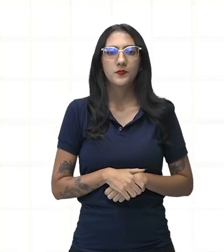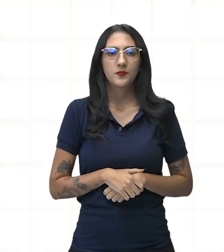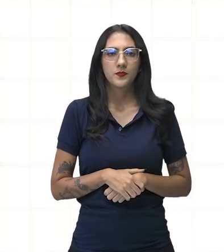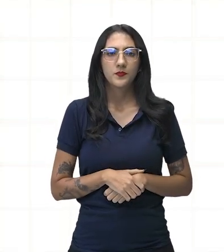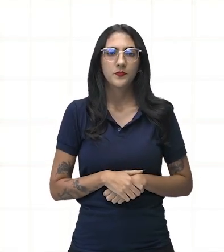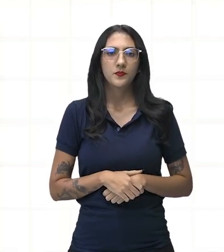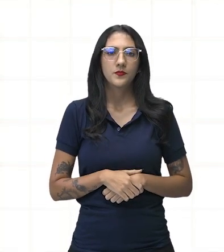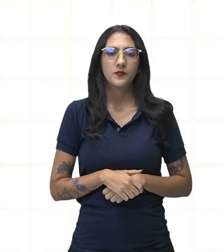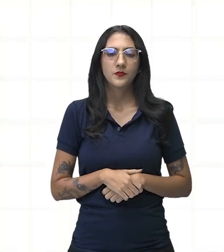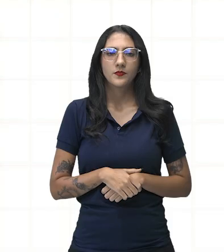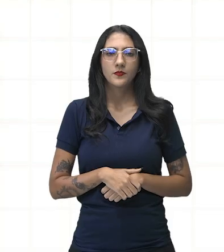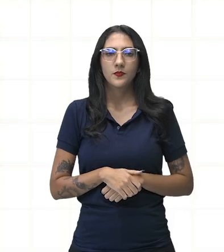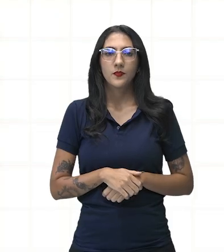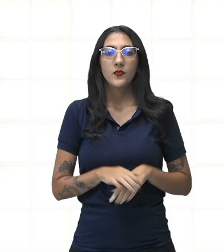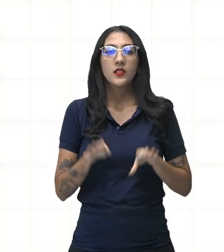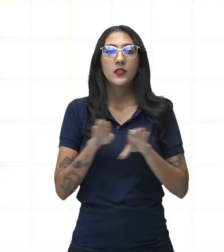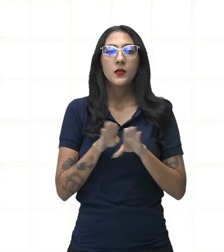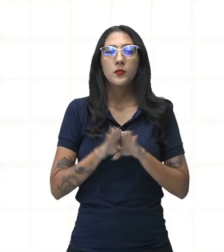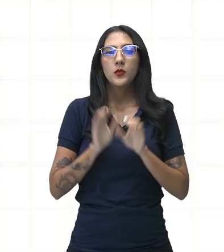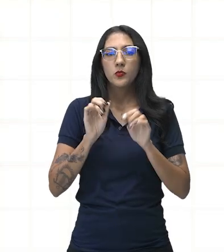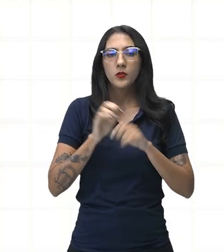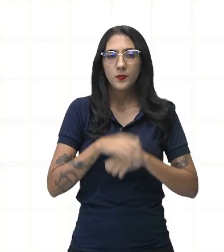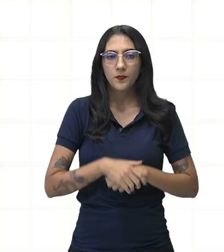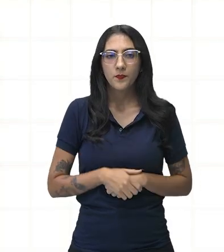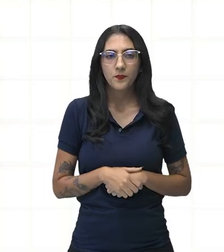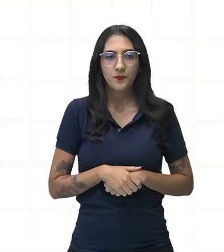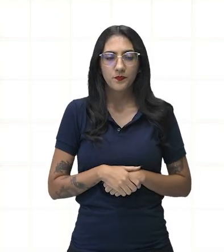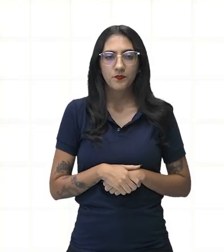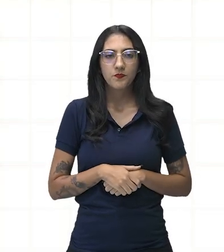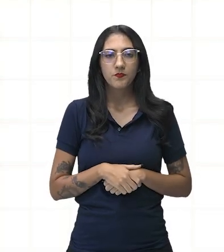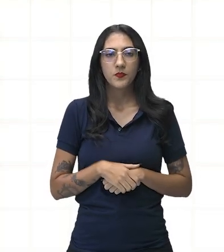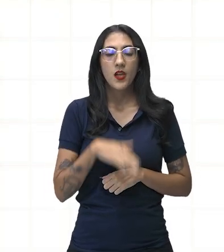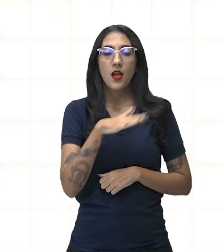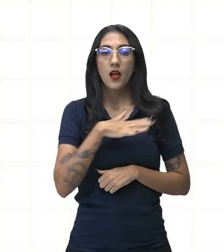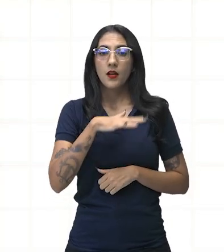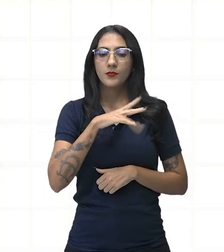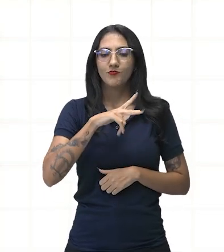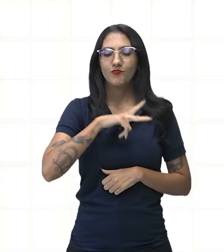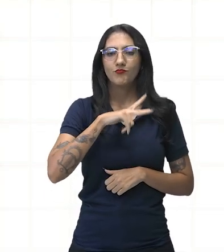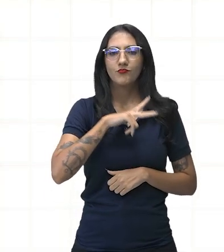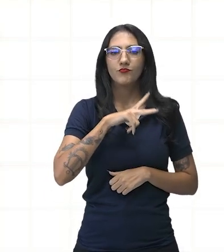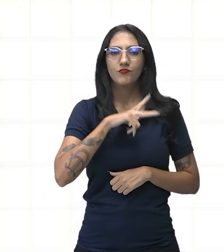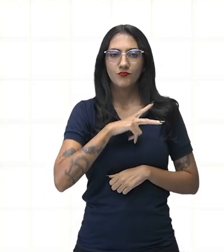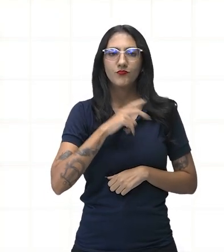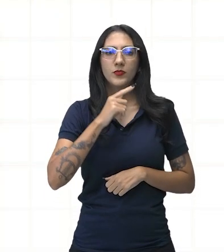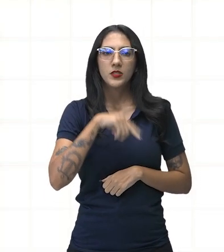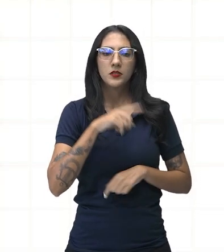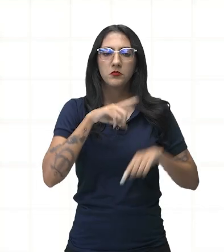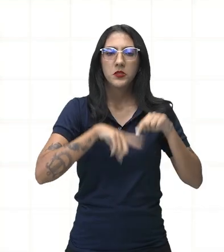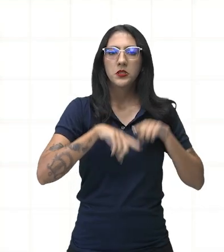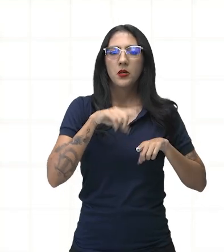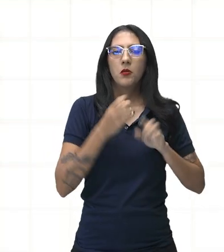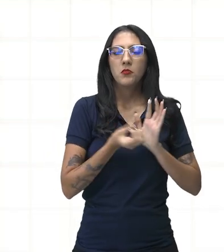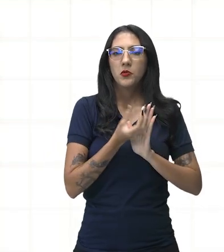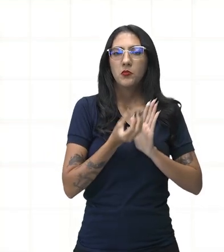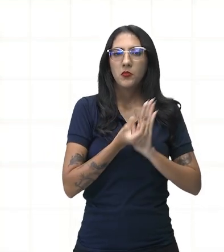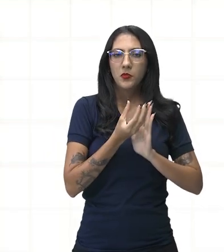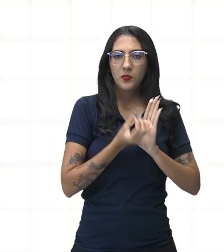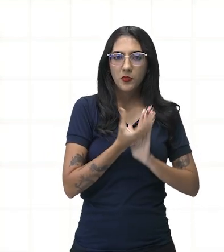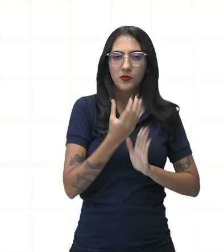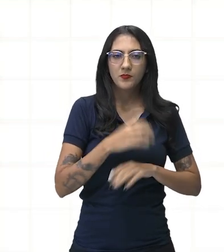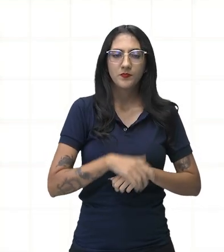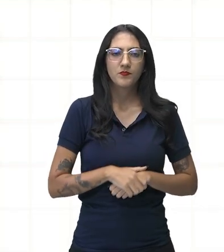da economia de mercado, também há propriedade privada dos meios de produção,